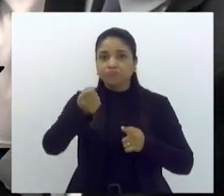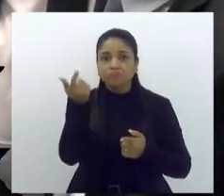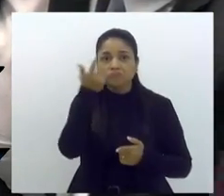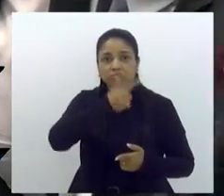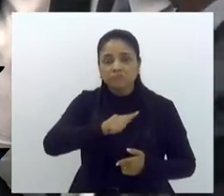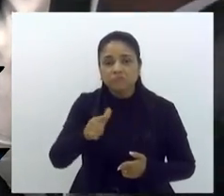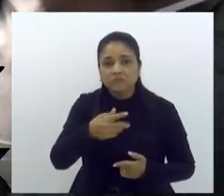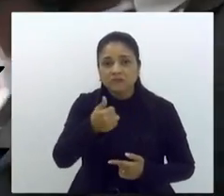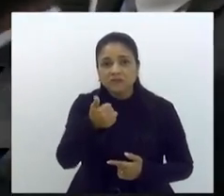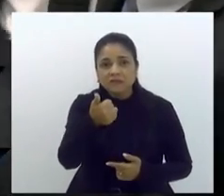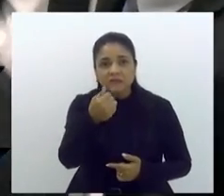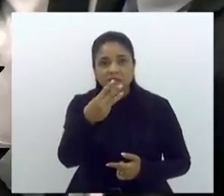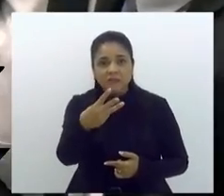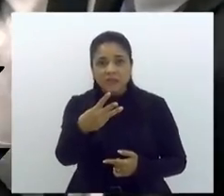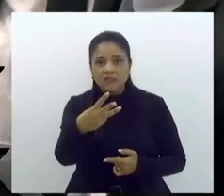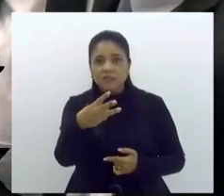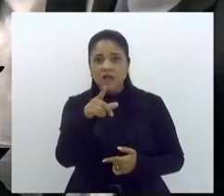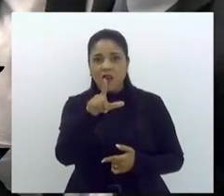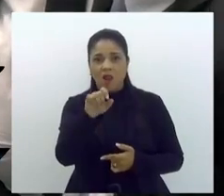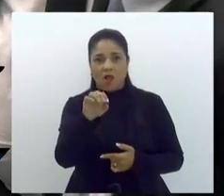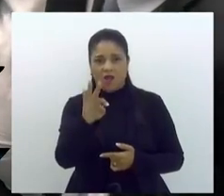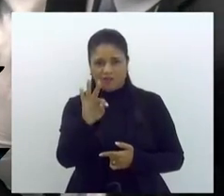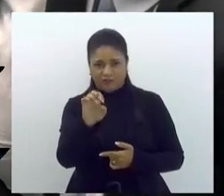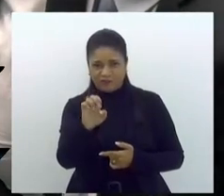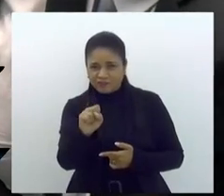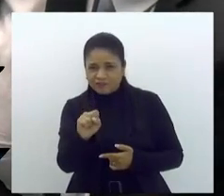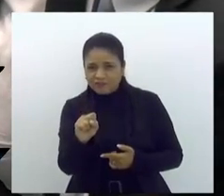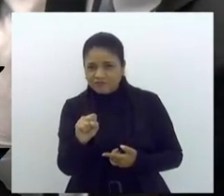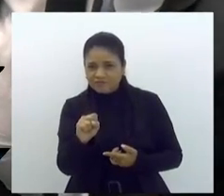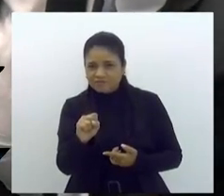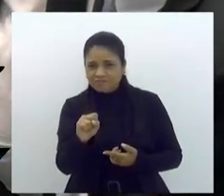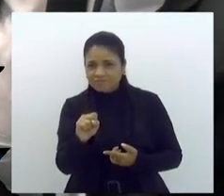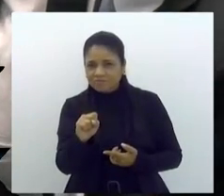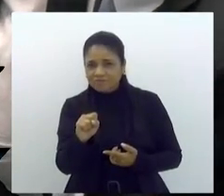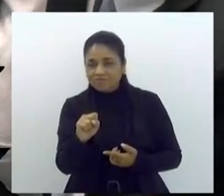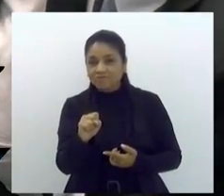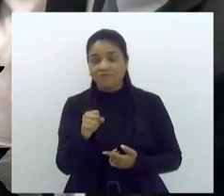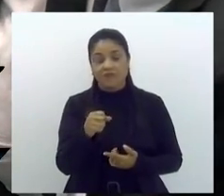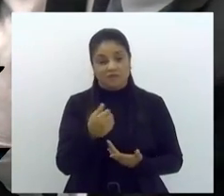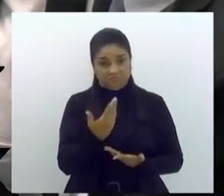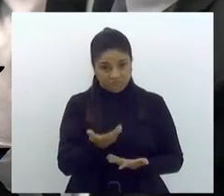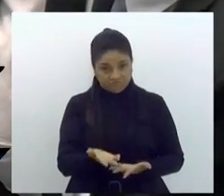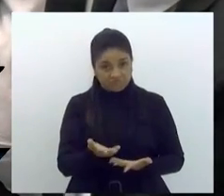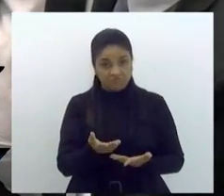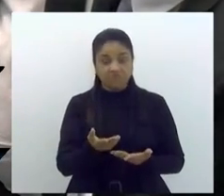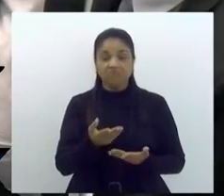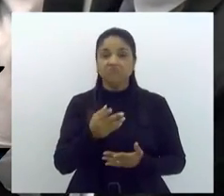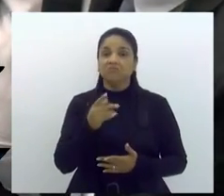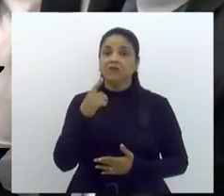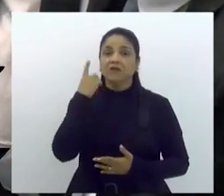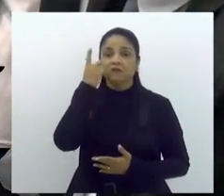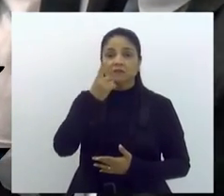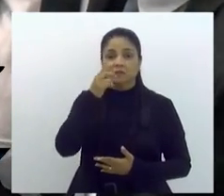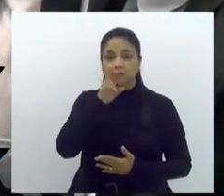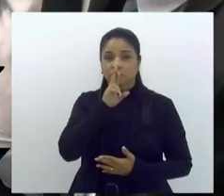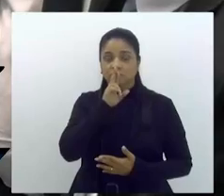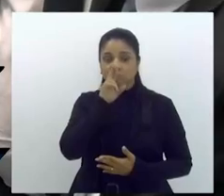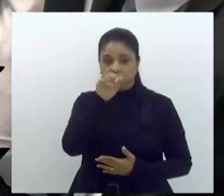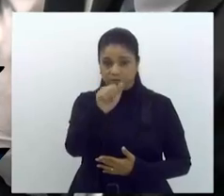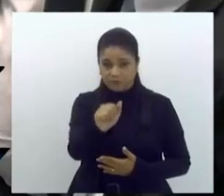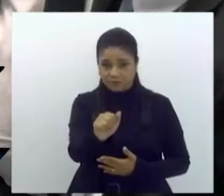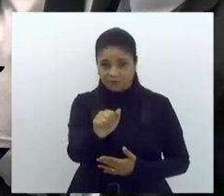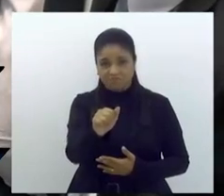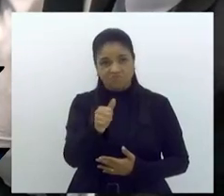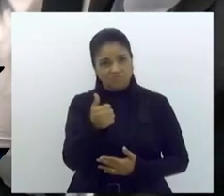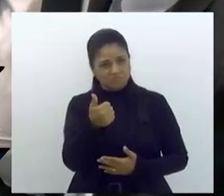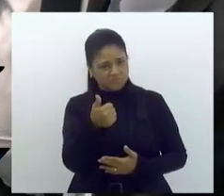e levou 13 lote e desses 13 lotes Deputado Rodrigo Amorim é